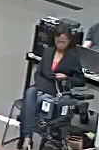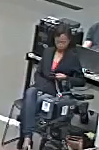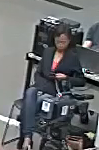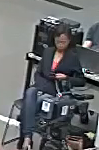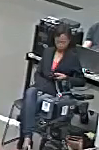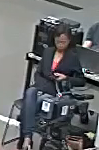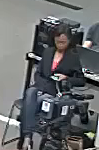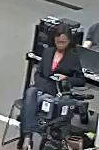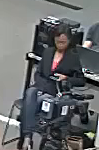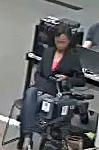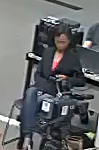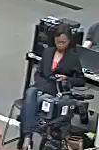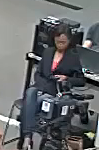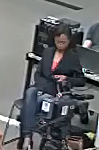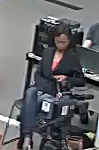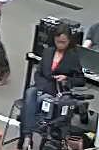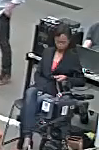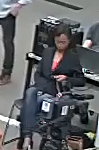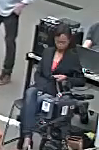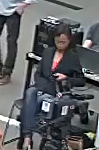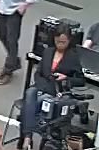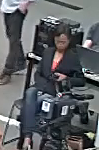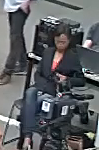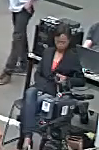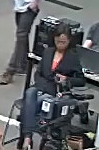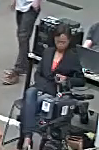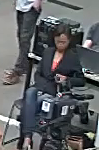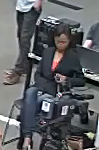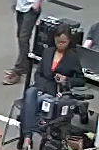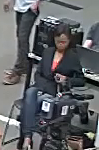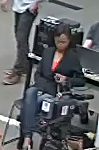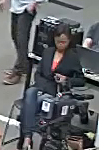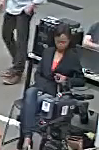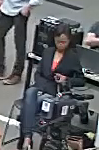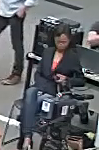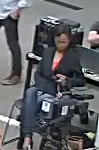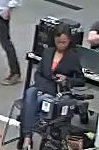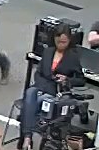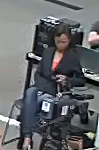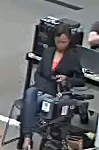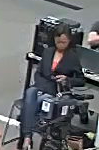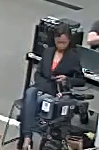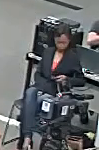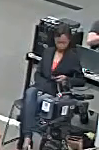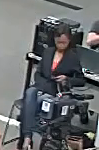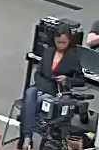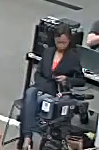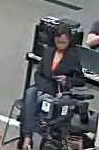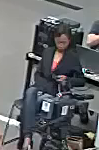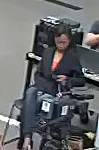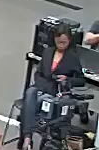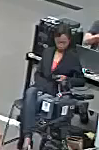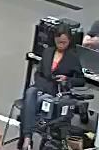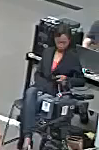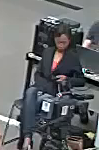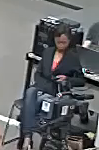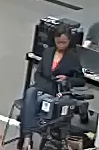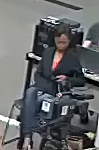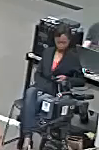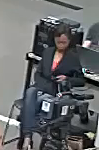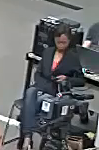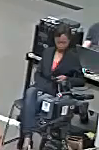toda acessibilidade aí a gente vai viajar né eu À vezes viajem para ir no V de na